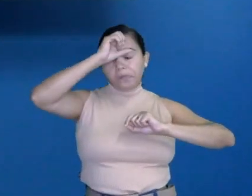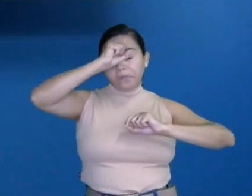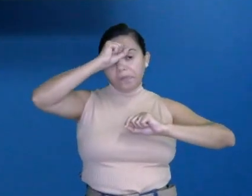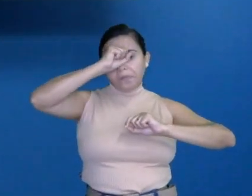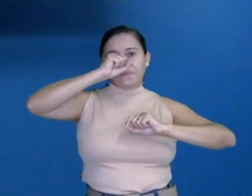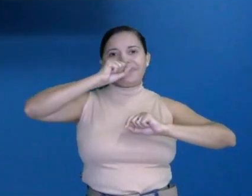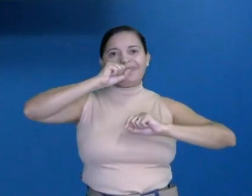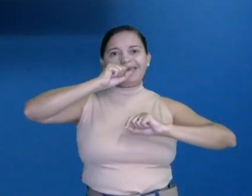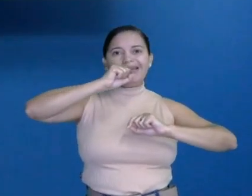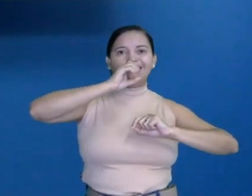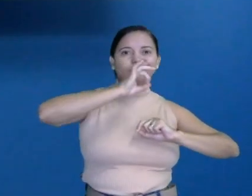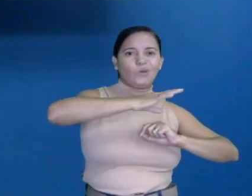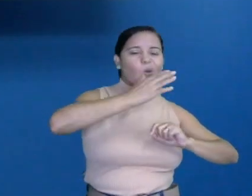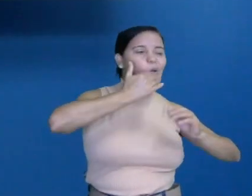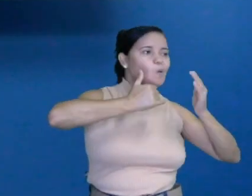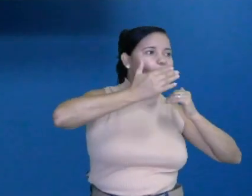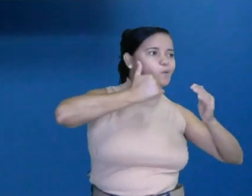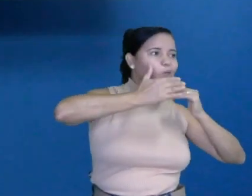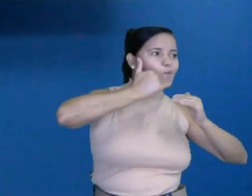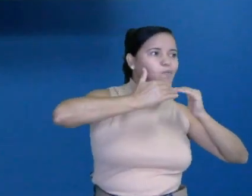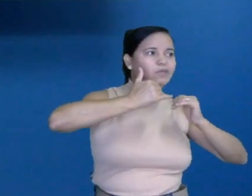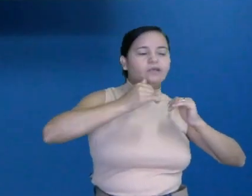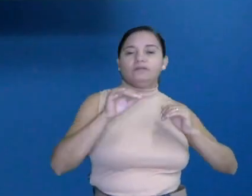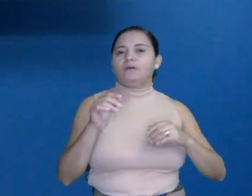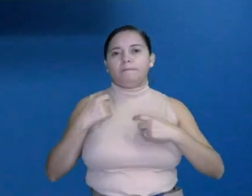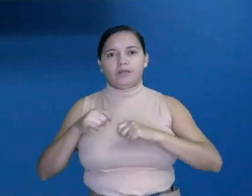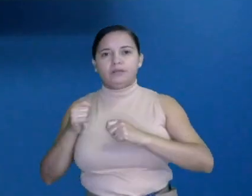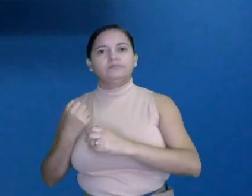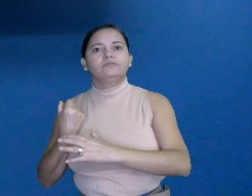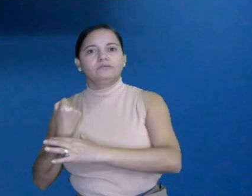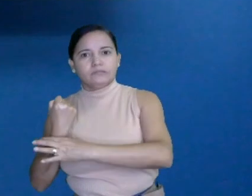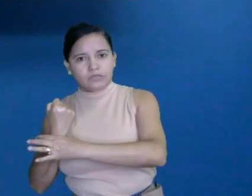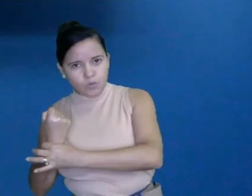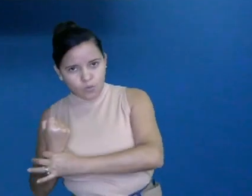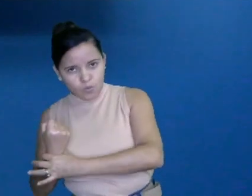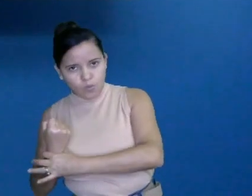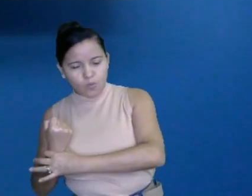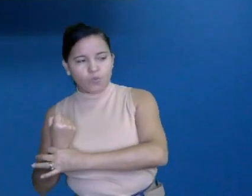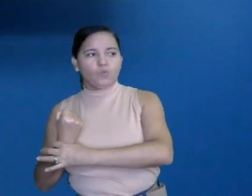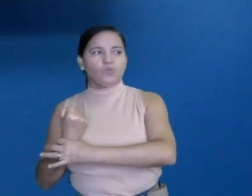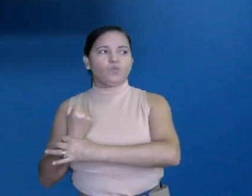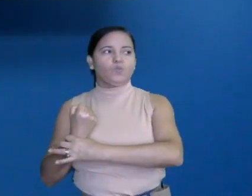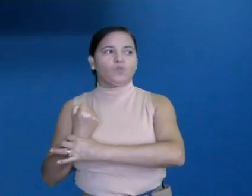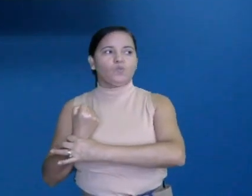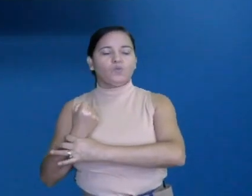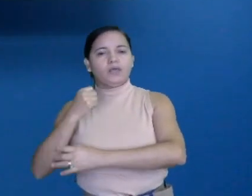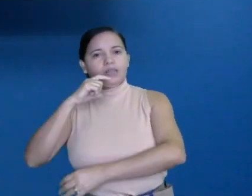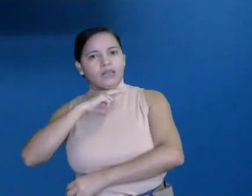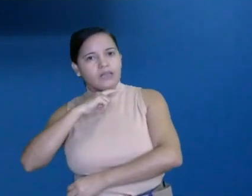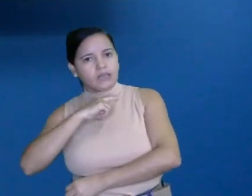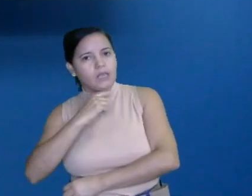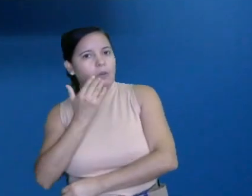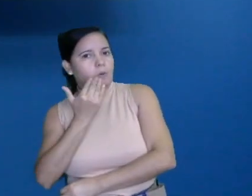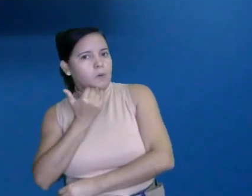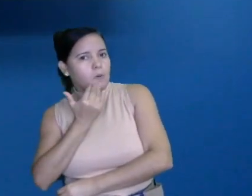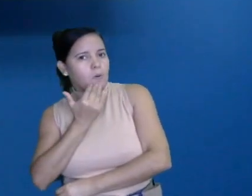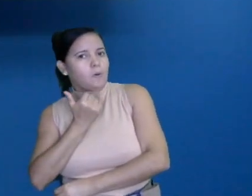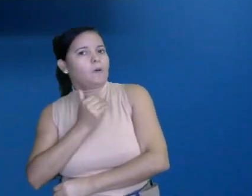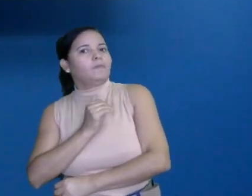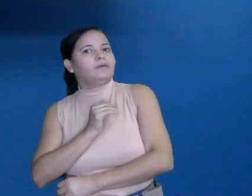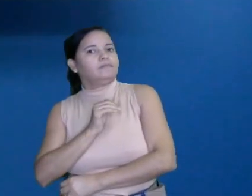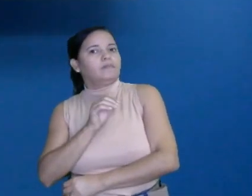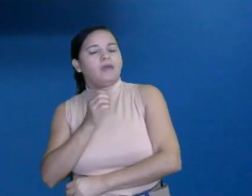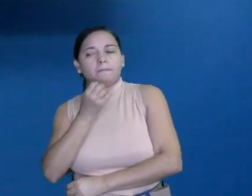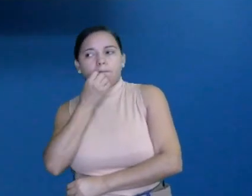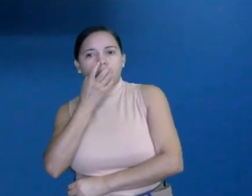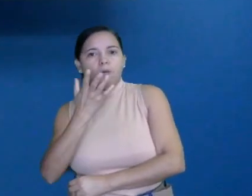alimentação saudável, ter uma alimentação segura. Uma alimentação que traga segurança para você, onde você coma e saiba que aquilo